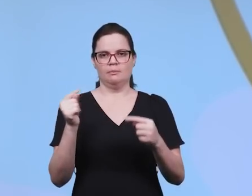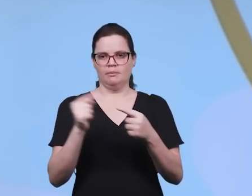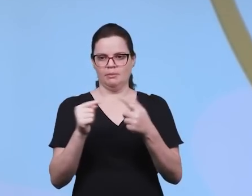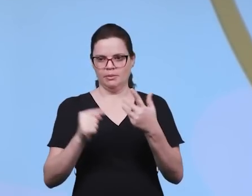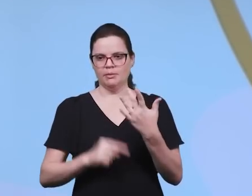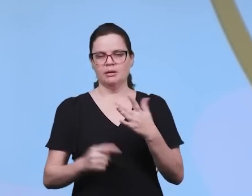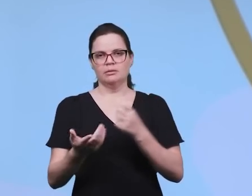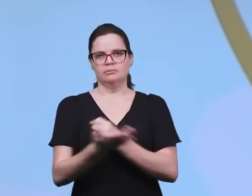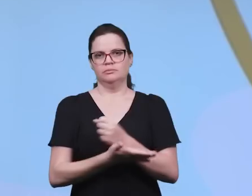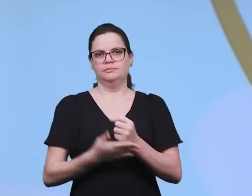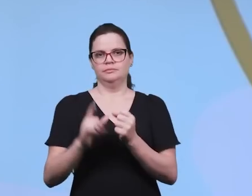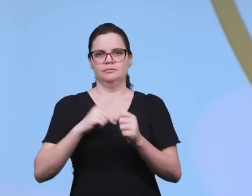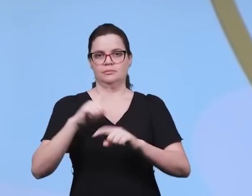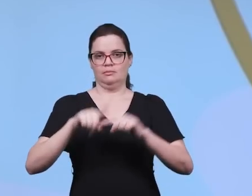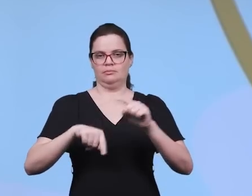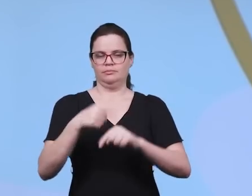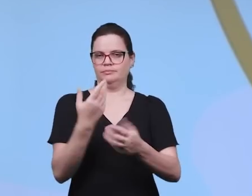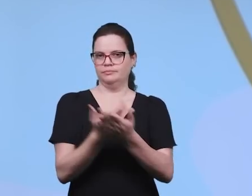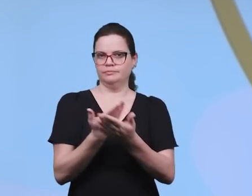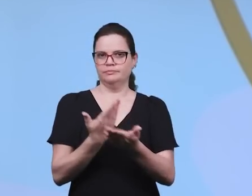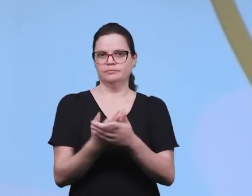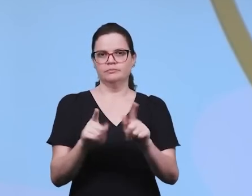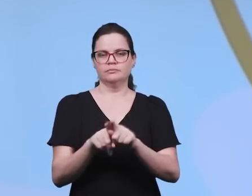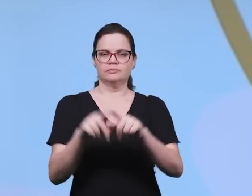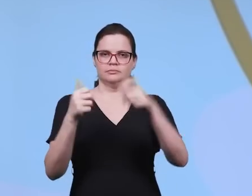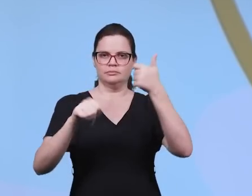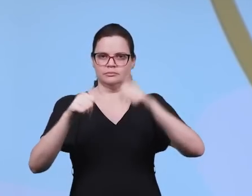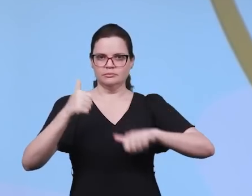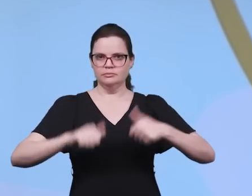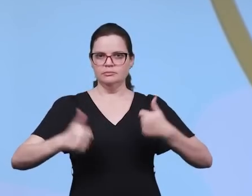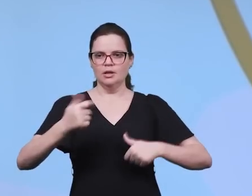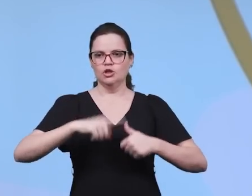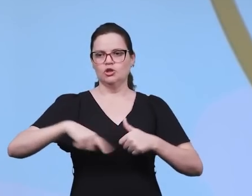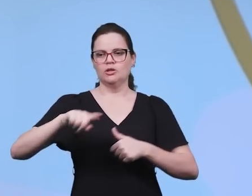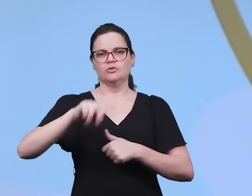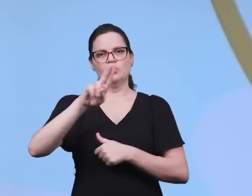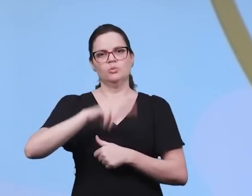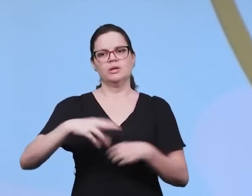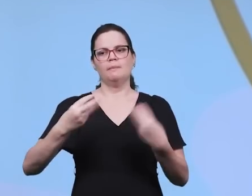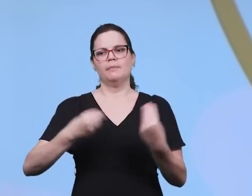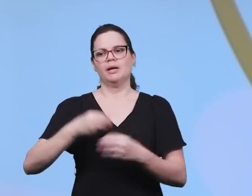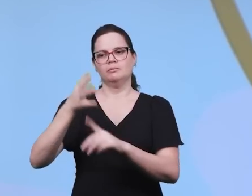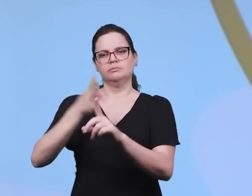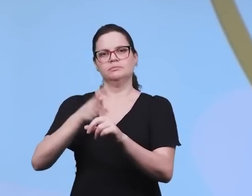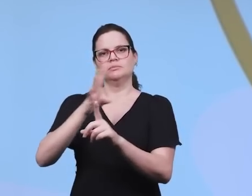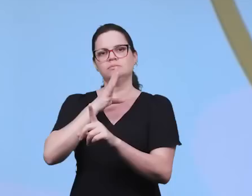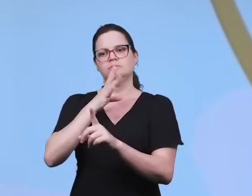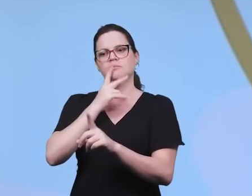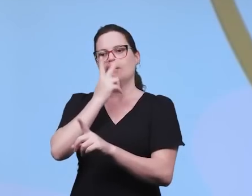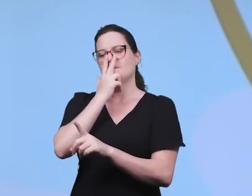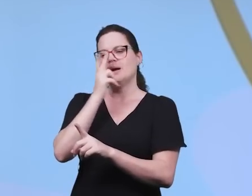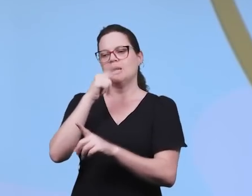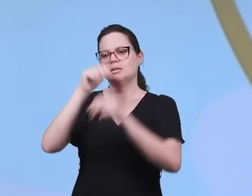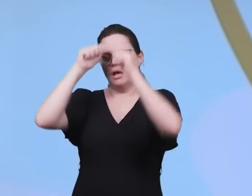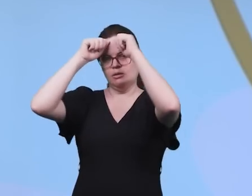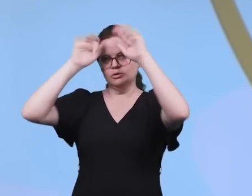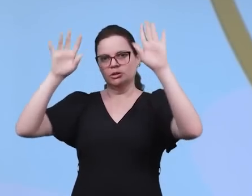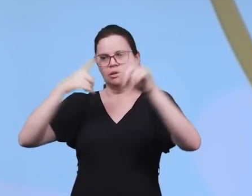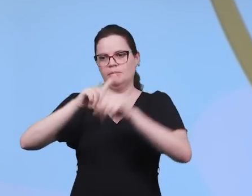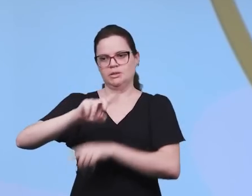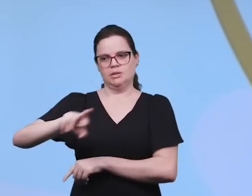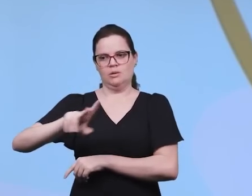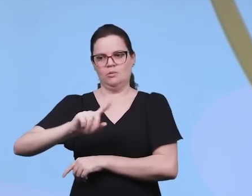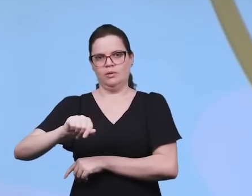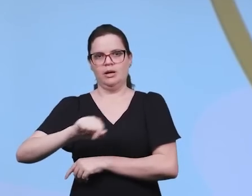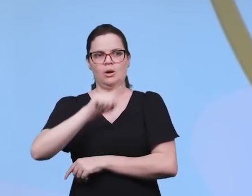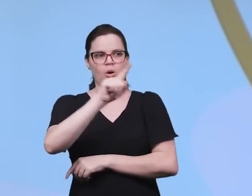nós temos materiais de estudos e de avaliação que vão filtrar pessoas que, inclusive, parecem e não são, que